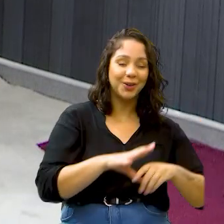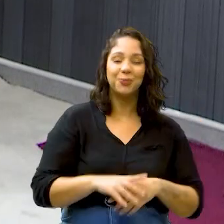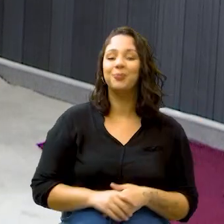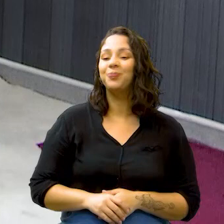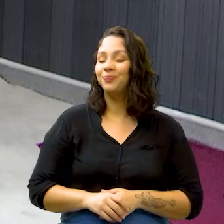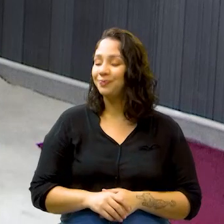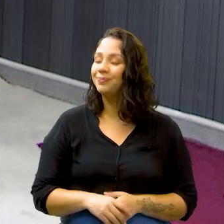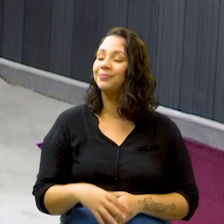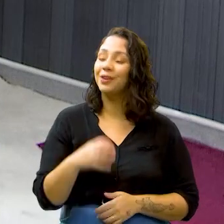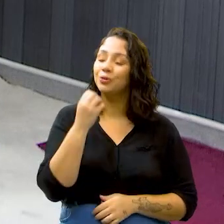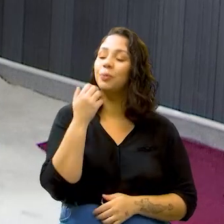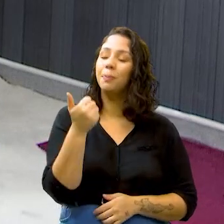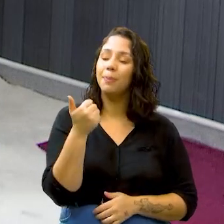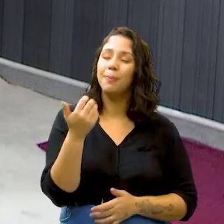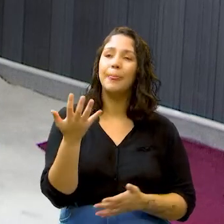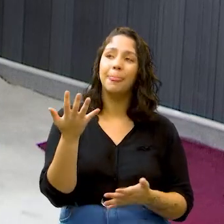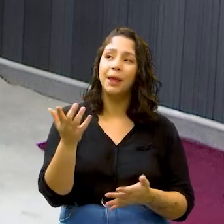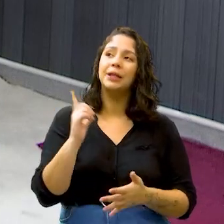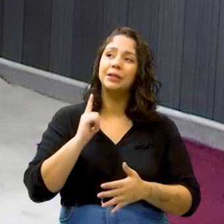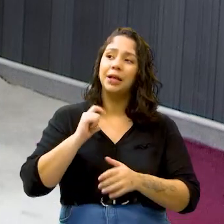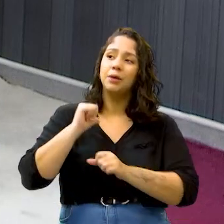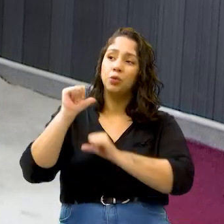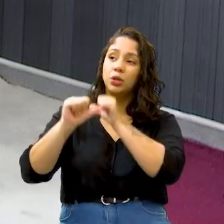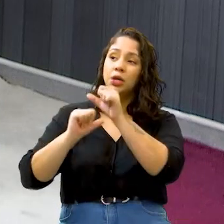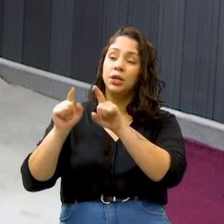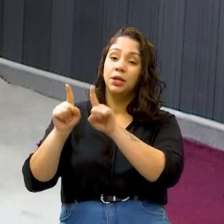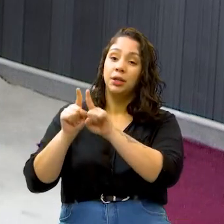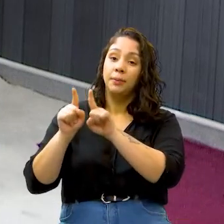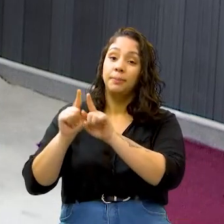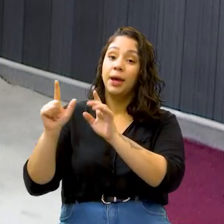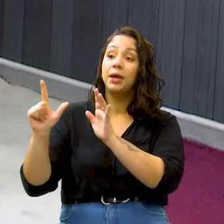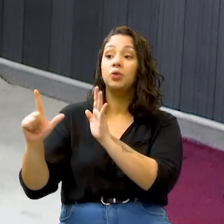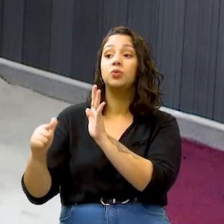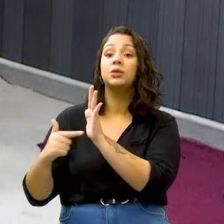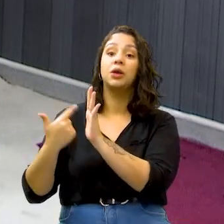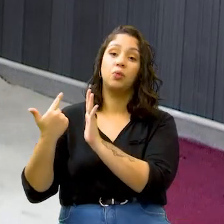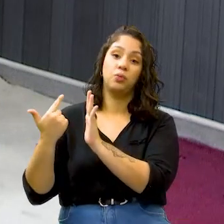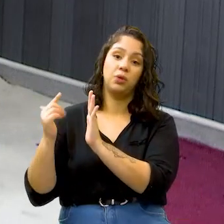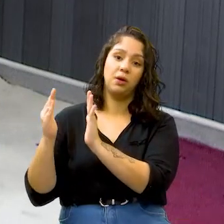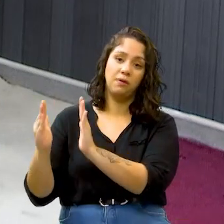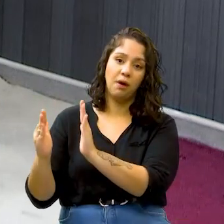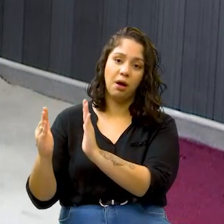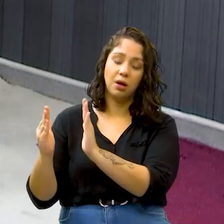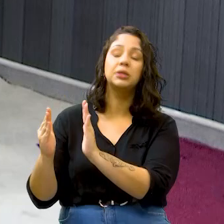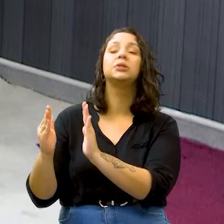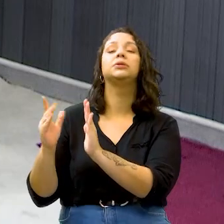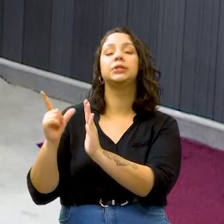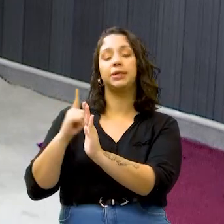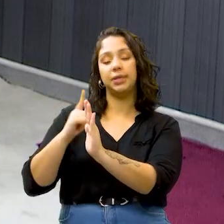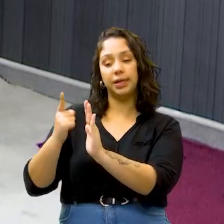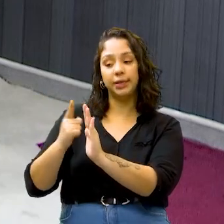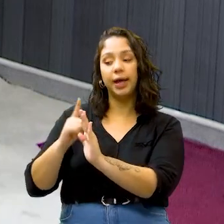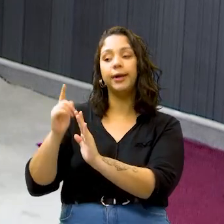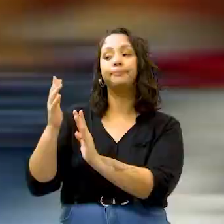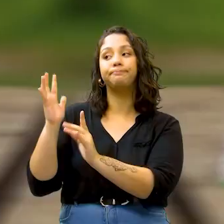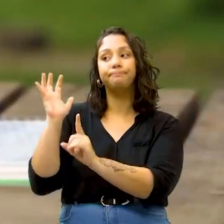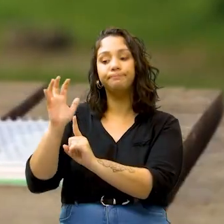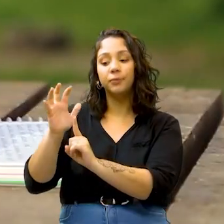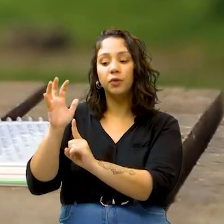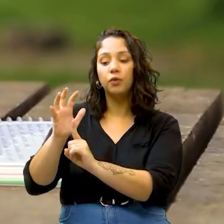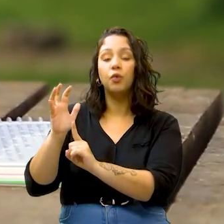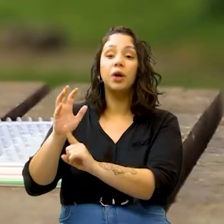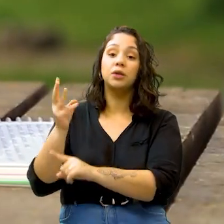Professor pois bem nós temos uma mudança também na segunda fase e que isso tem a ver com um novo ensino médio